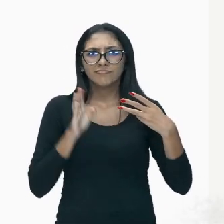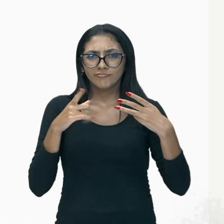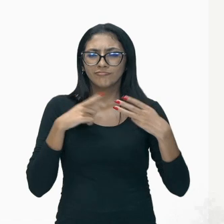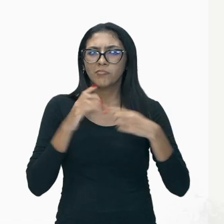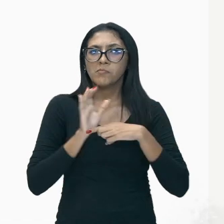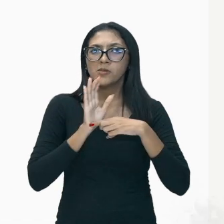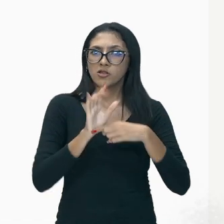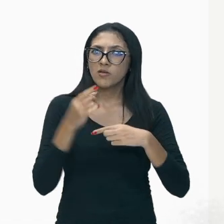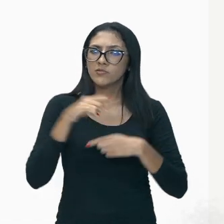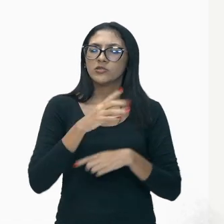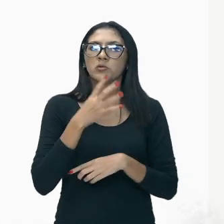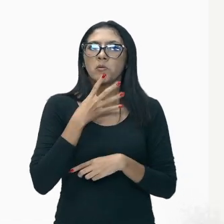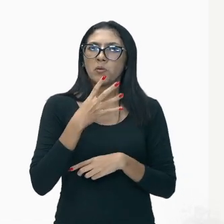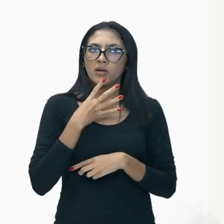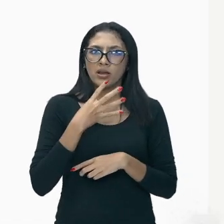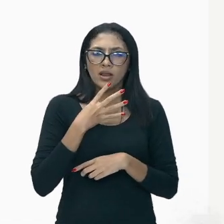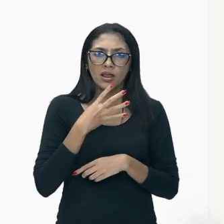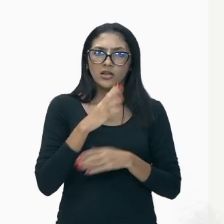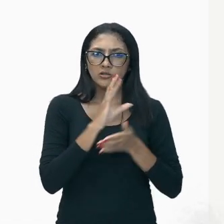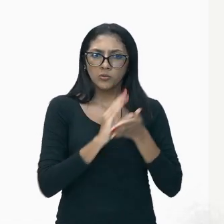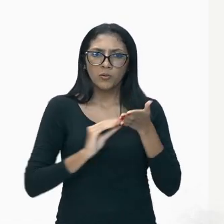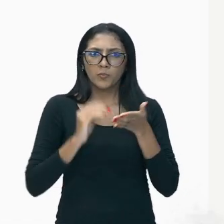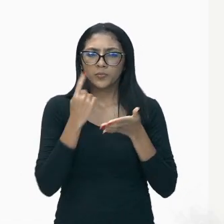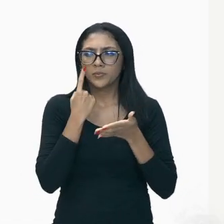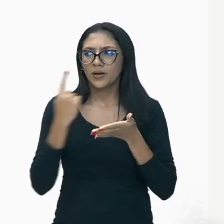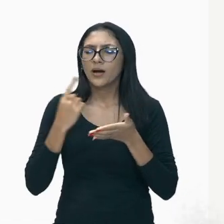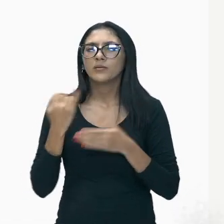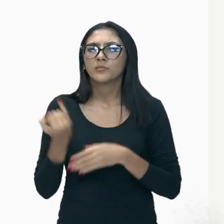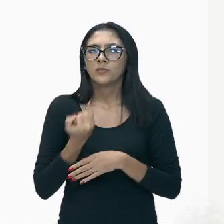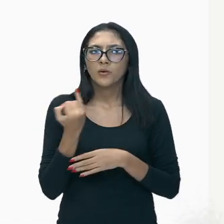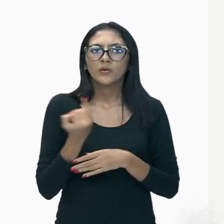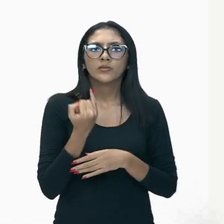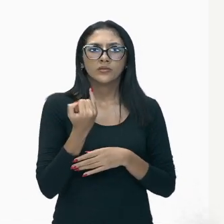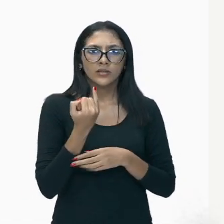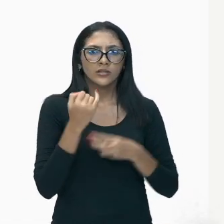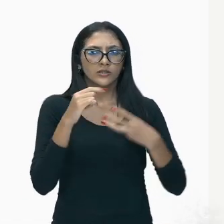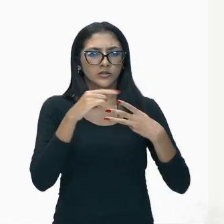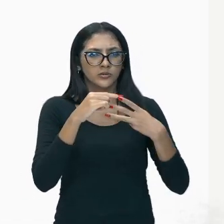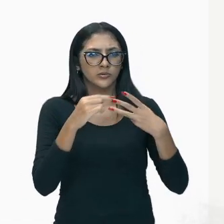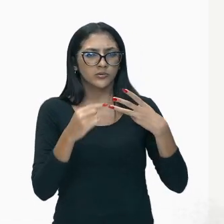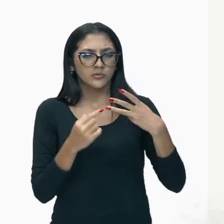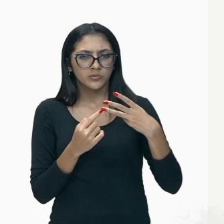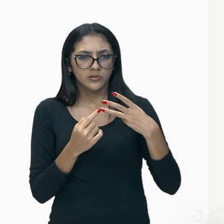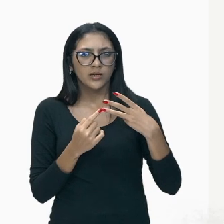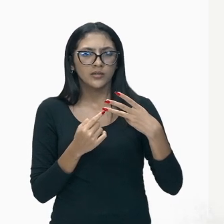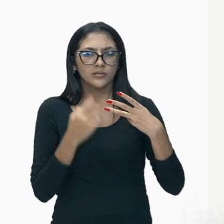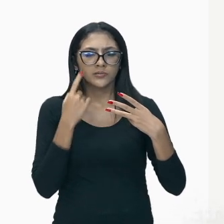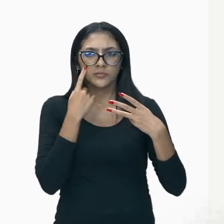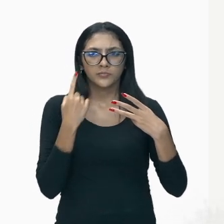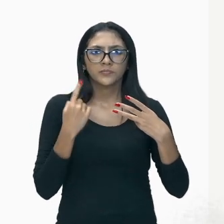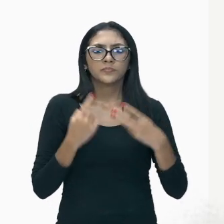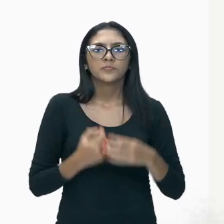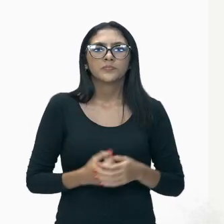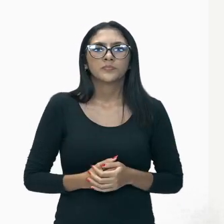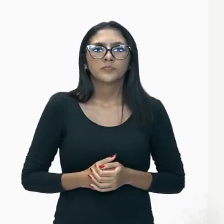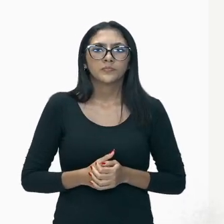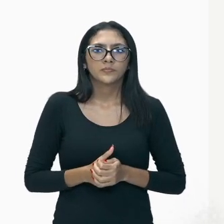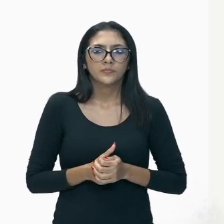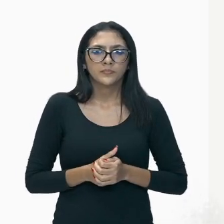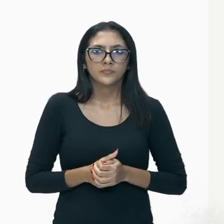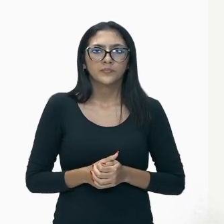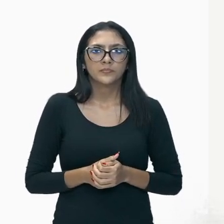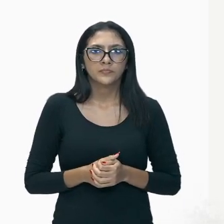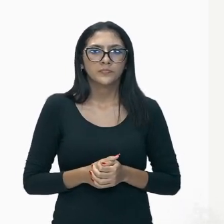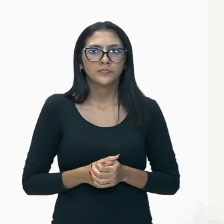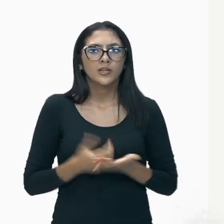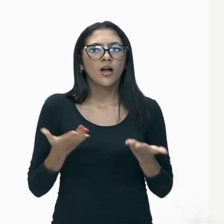a equação, energia elétrica, EL é igual a P vezes ΔT. Aí